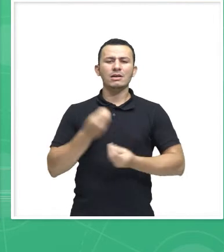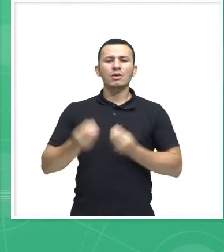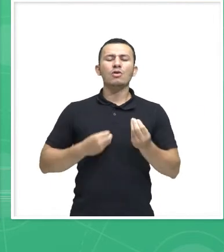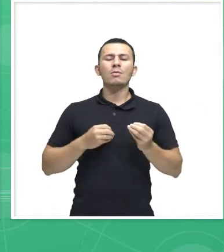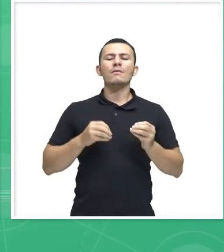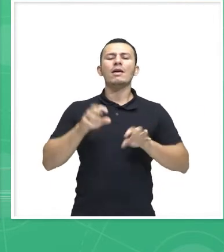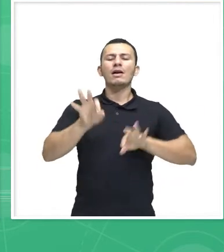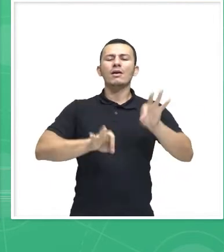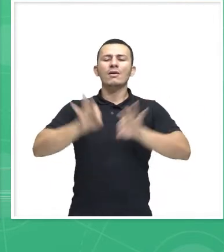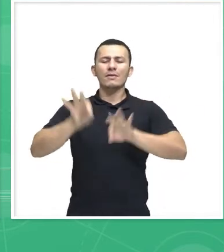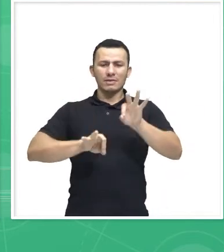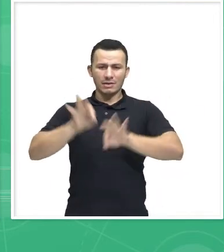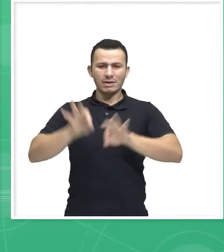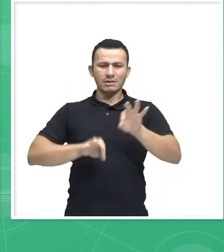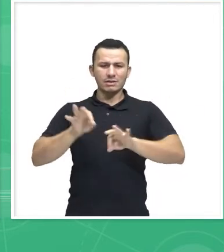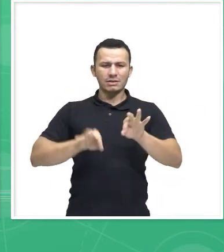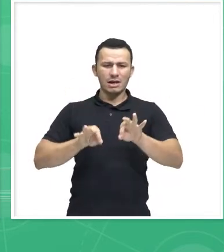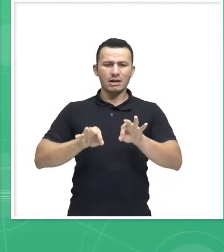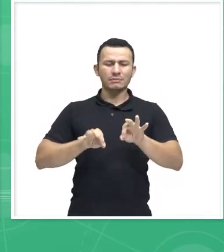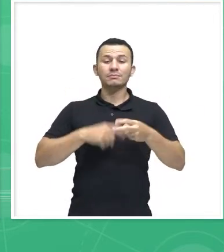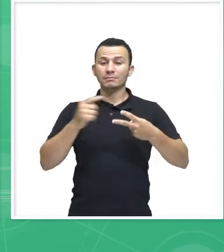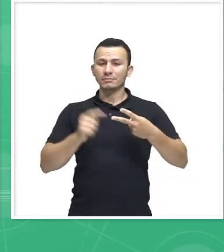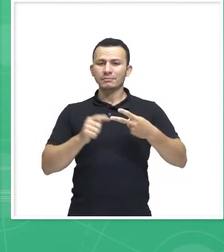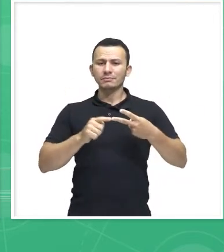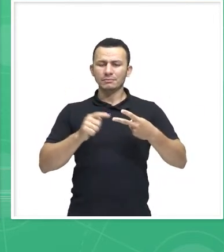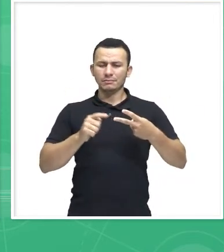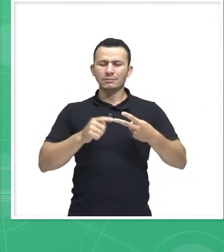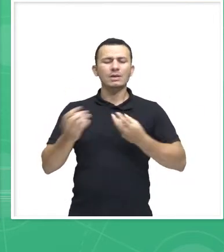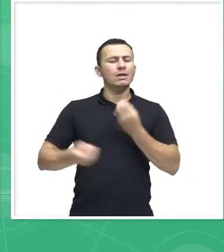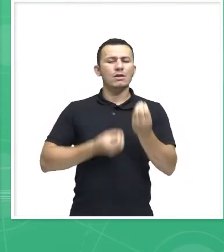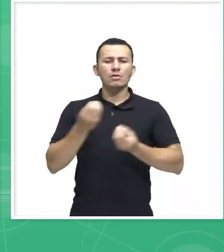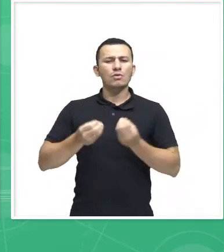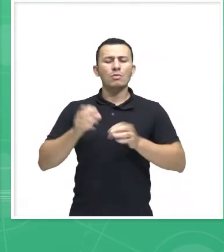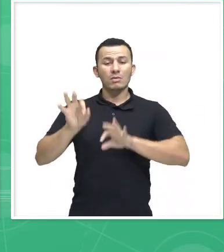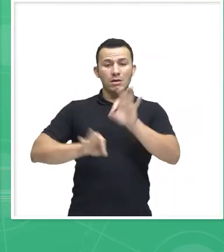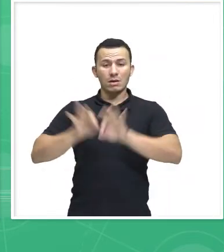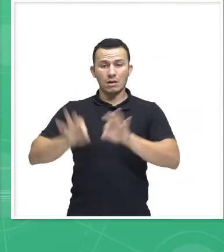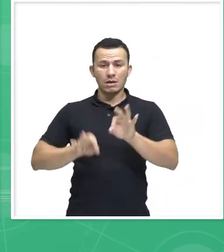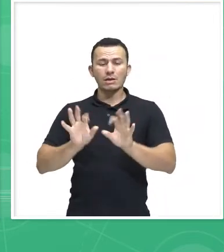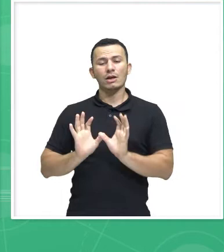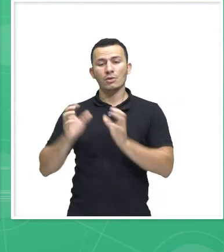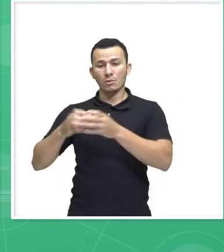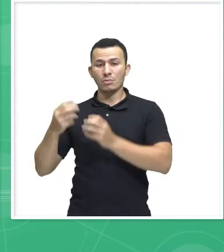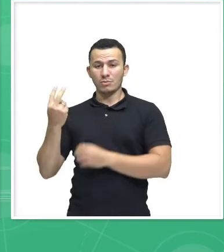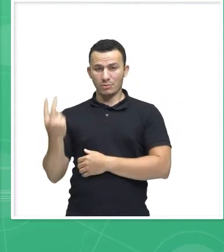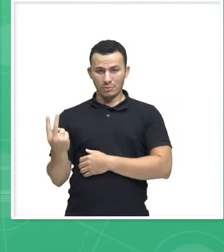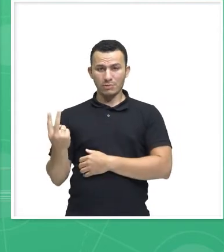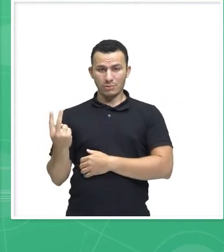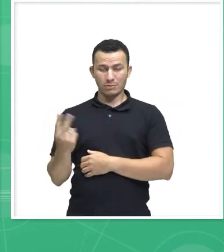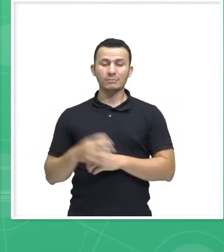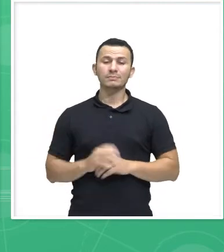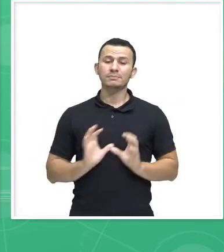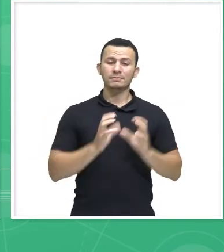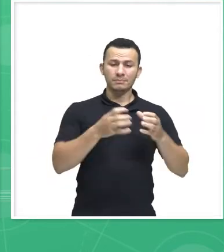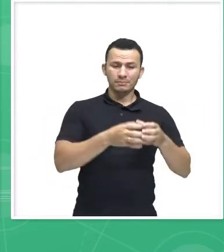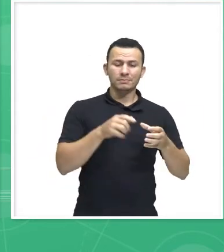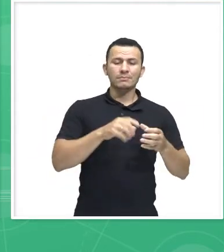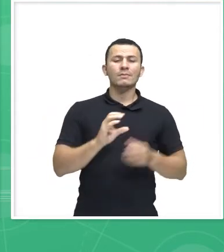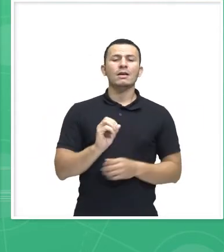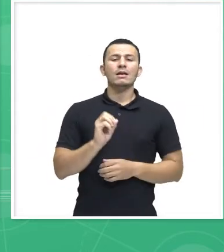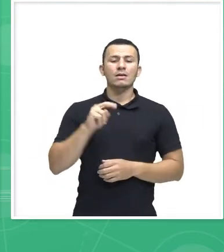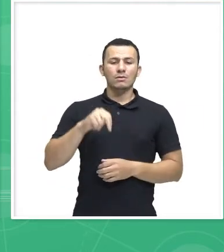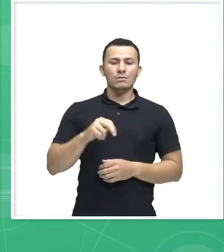dividir o gui os gnatostomados mas são representados por dois grupos mas temos aí os condrictes